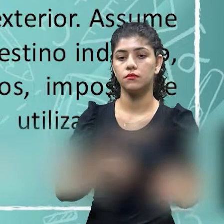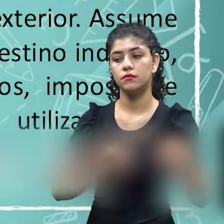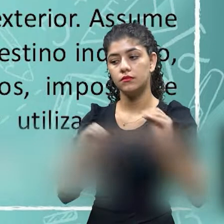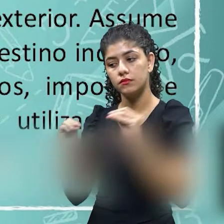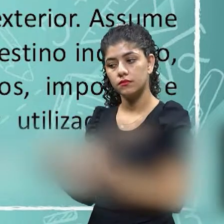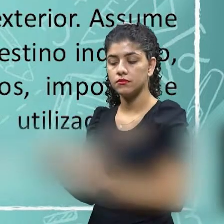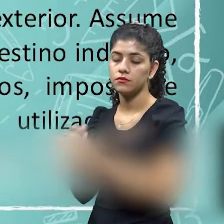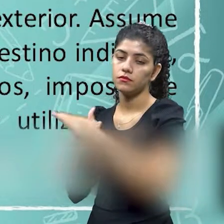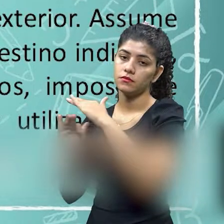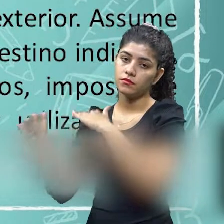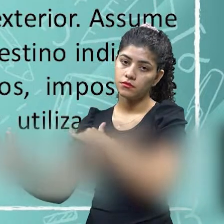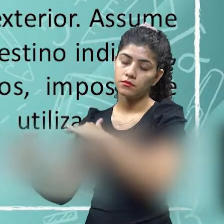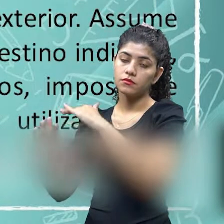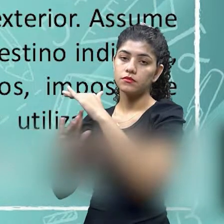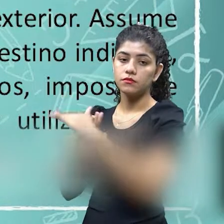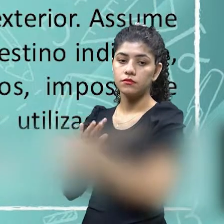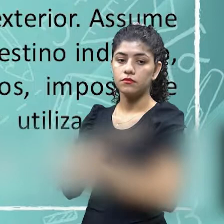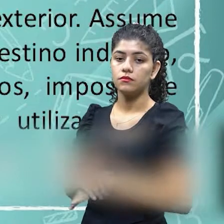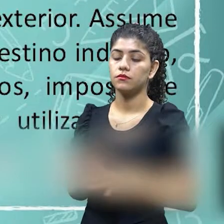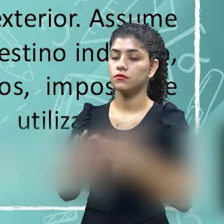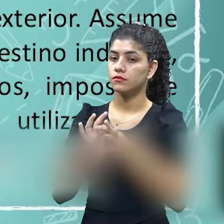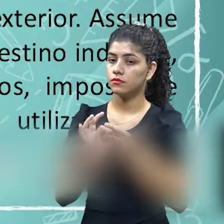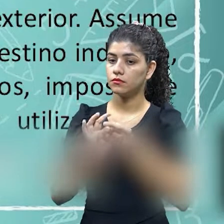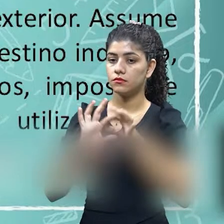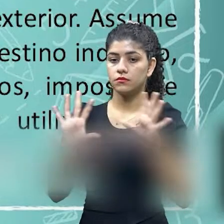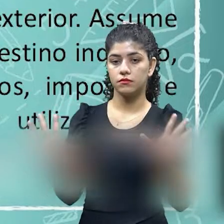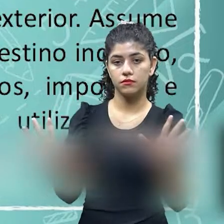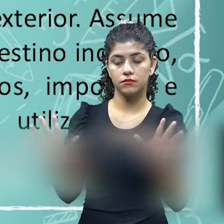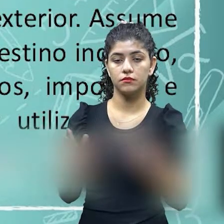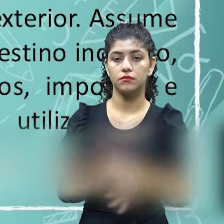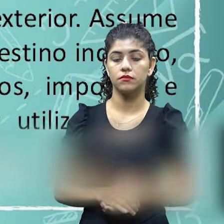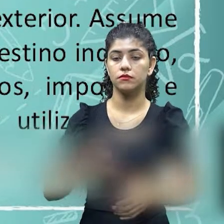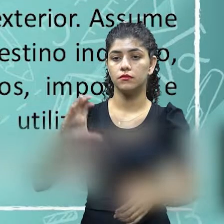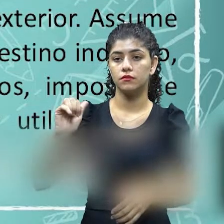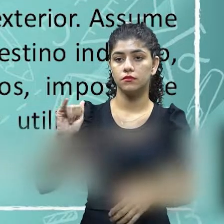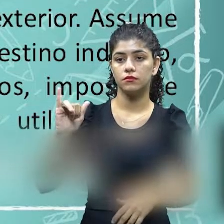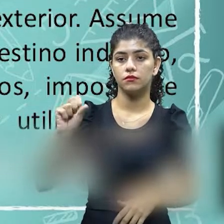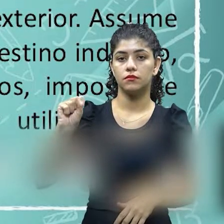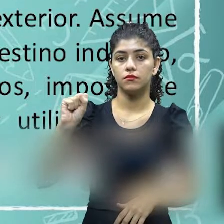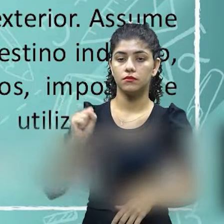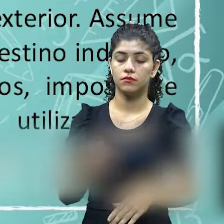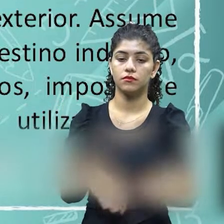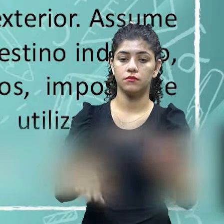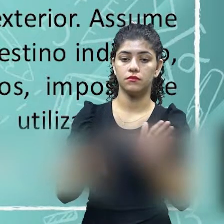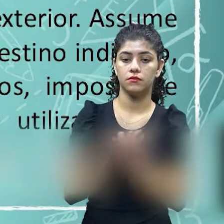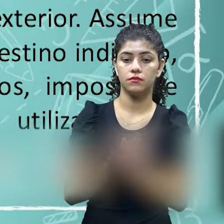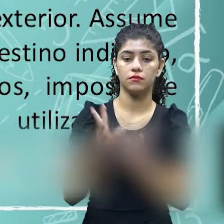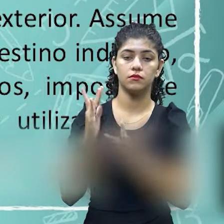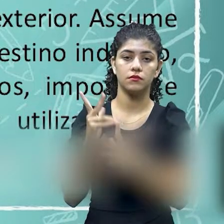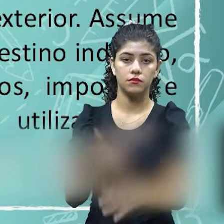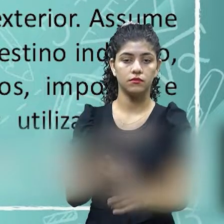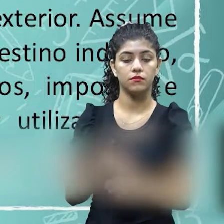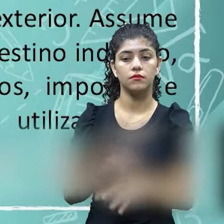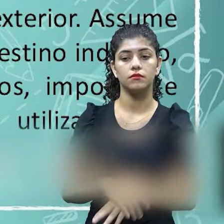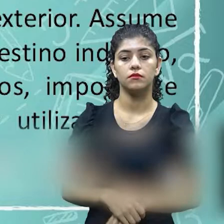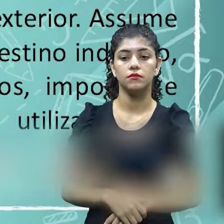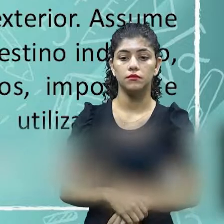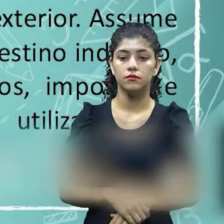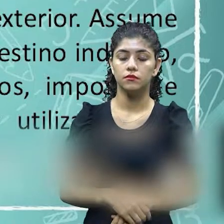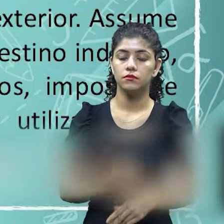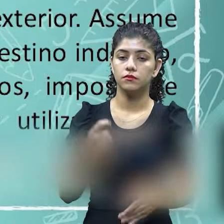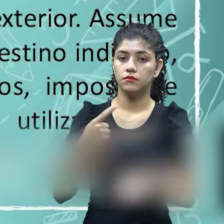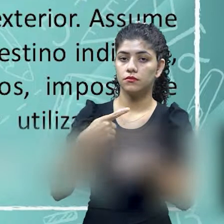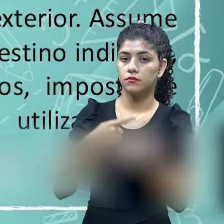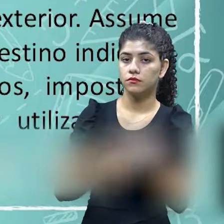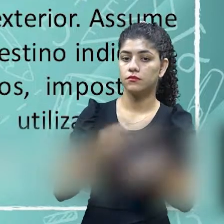importação à disposição do importador no cais do porto do destino onde foi designado. Este termo é